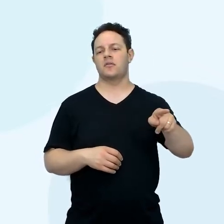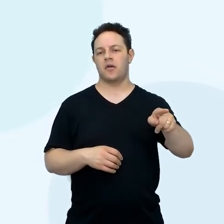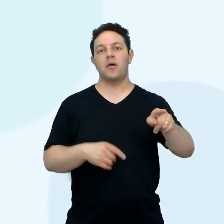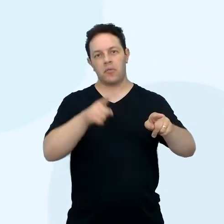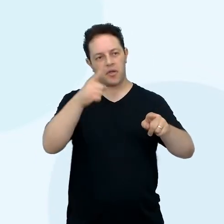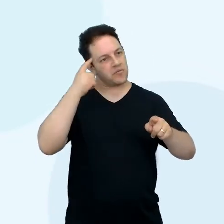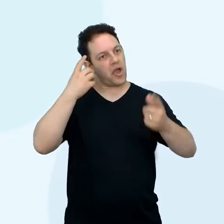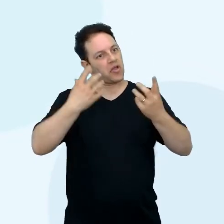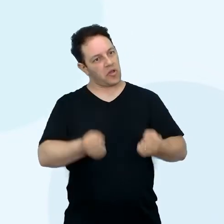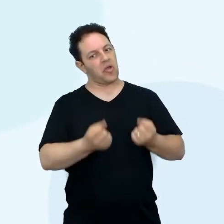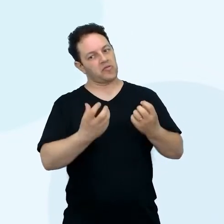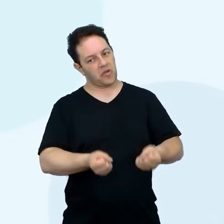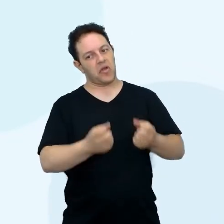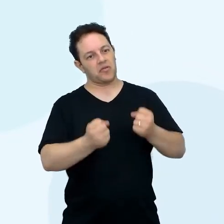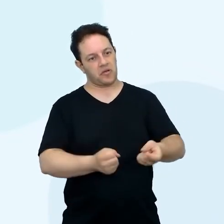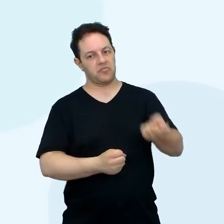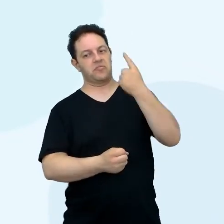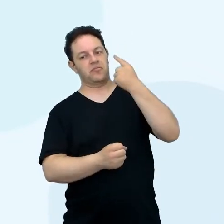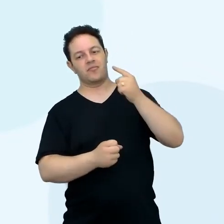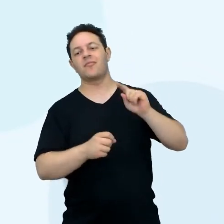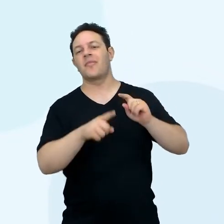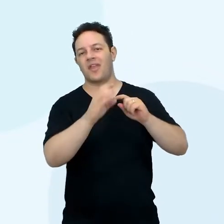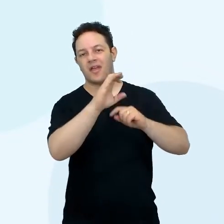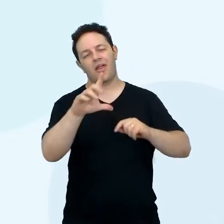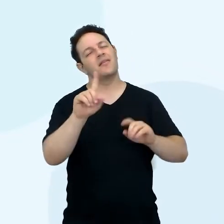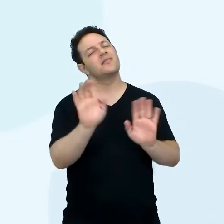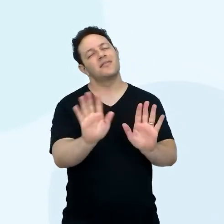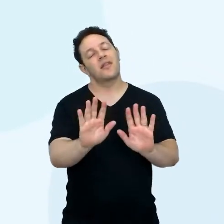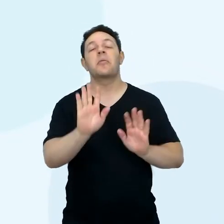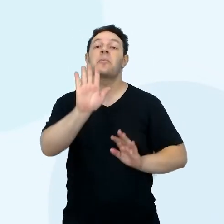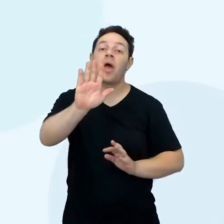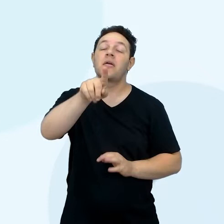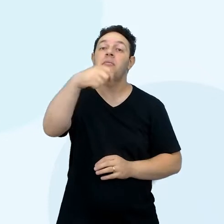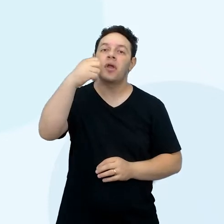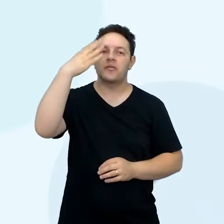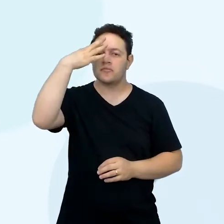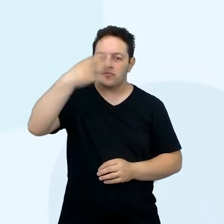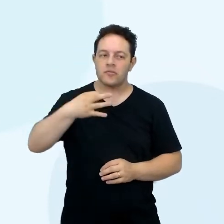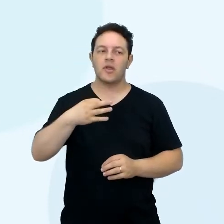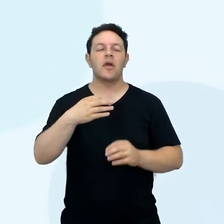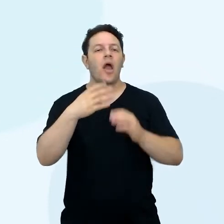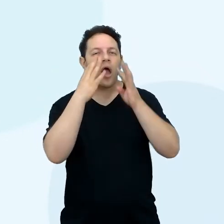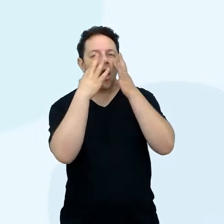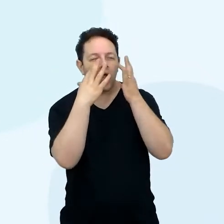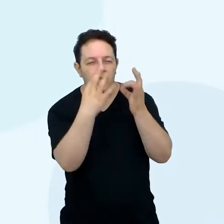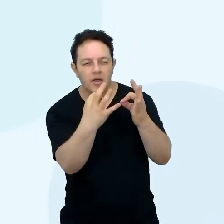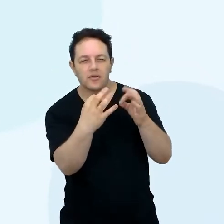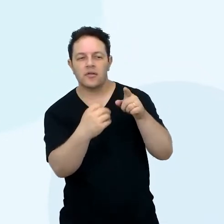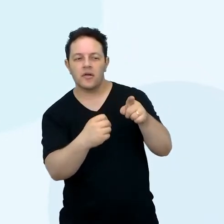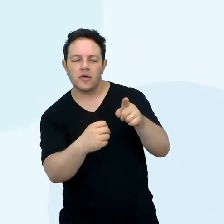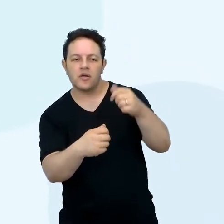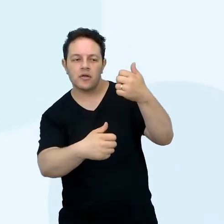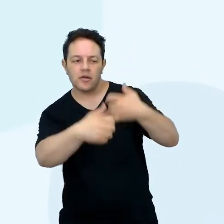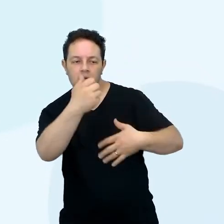você tem que aceitar tudo que falam para você não, tá certo? Não é isso. Mas é importante que você escute o que o seu cliente tem a dizer, porque